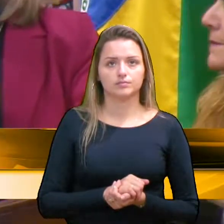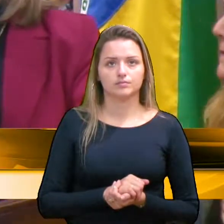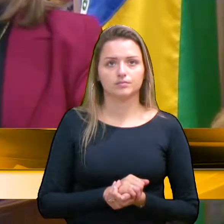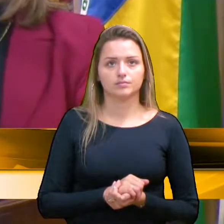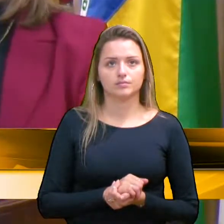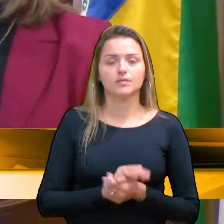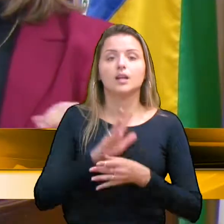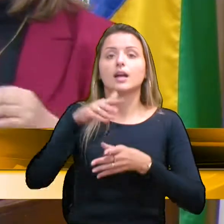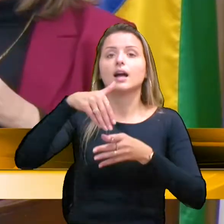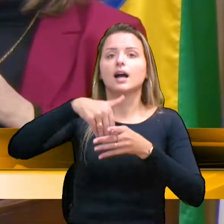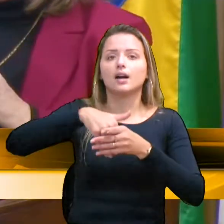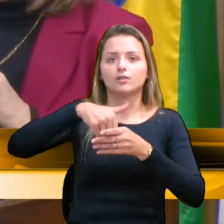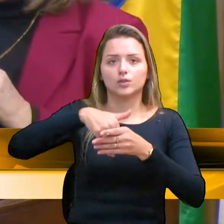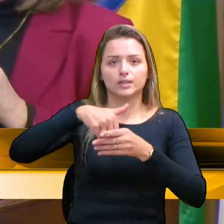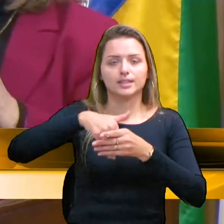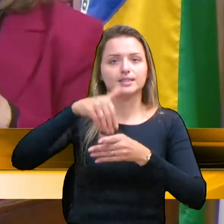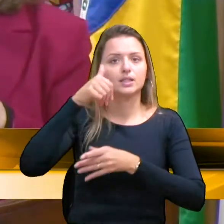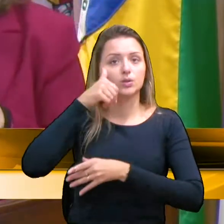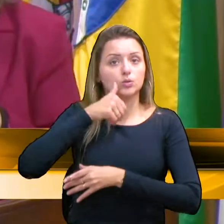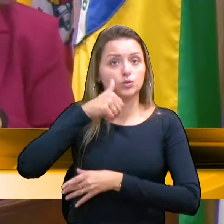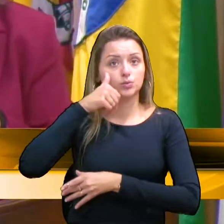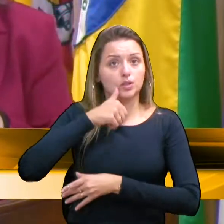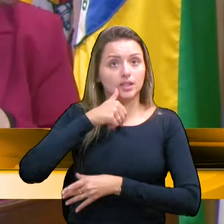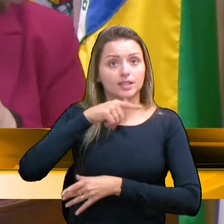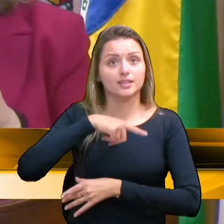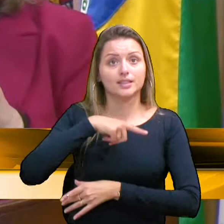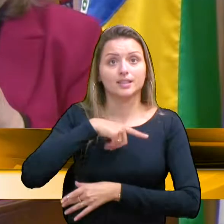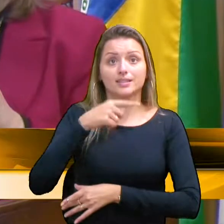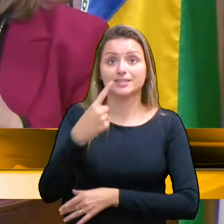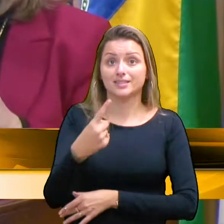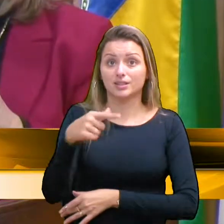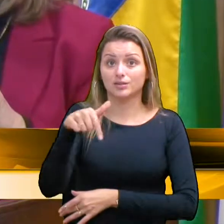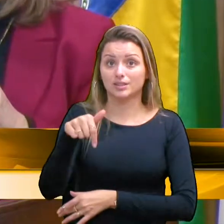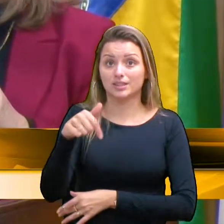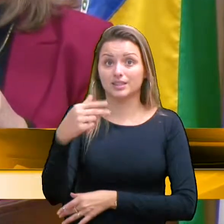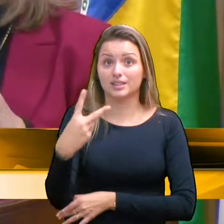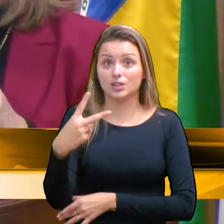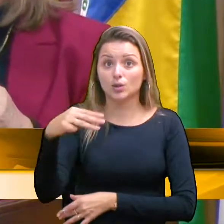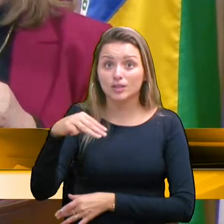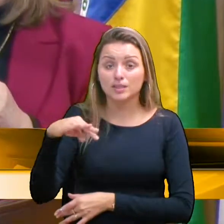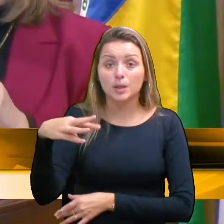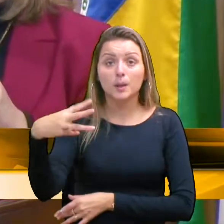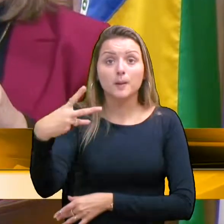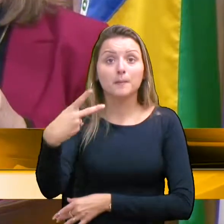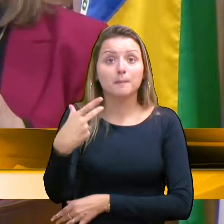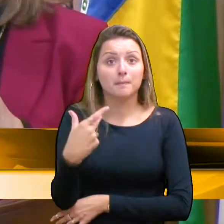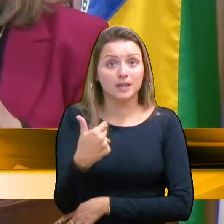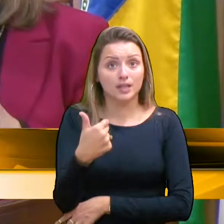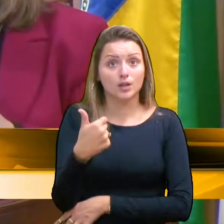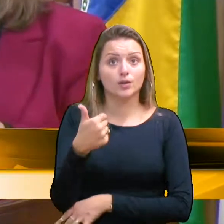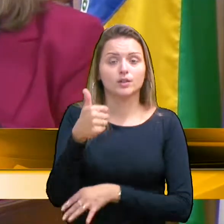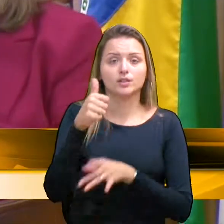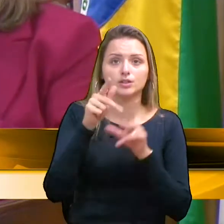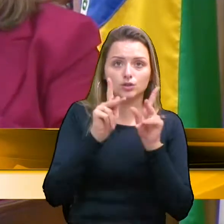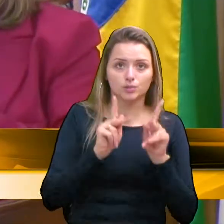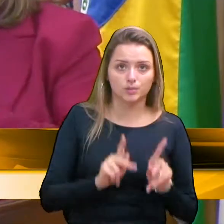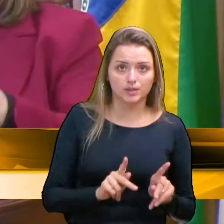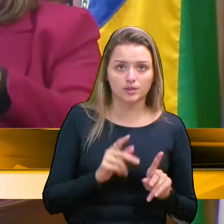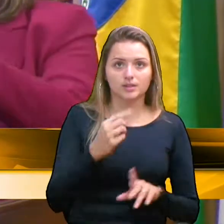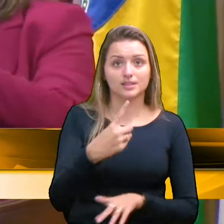O eleitorado brasileiro, ele é composto por 172 milhões de pessoas, e